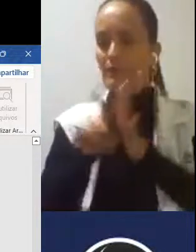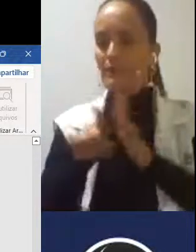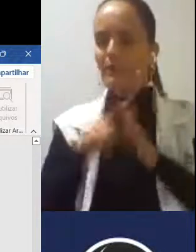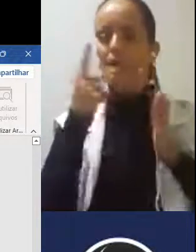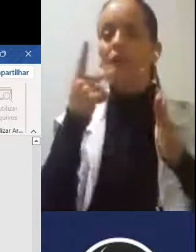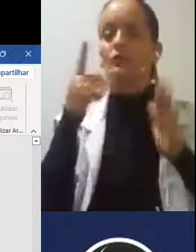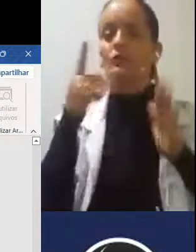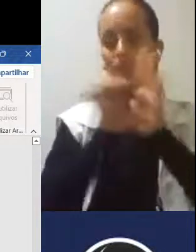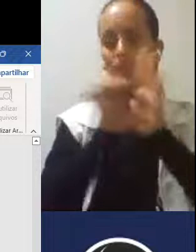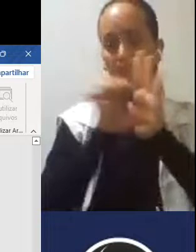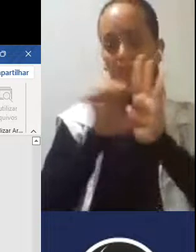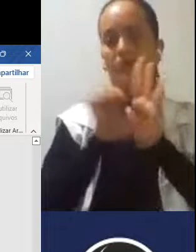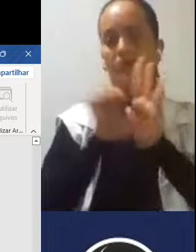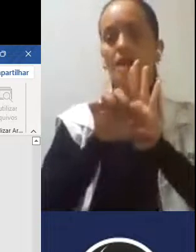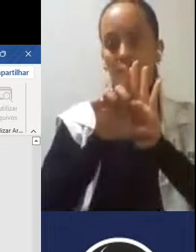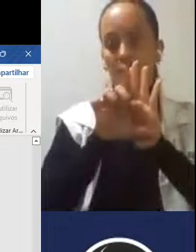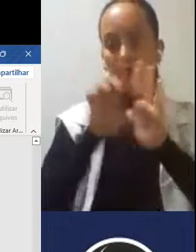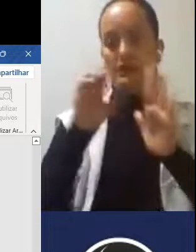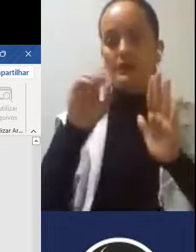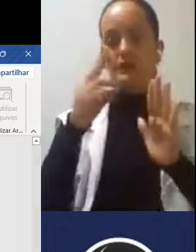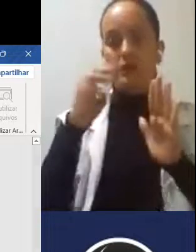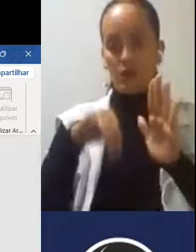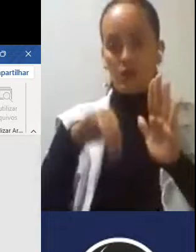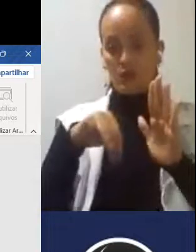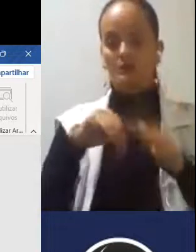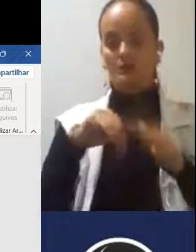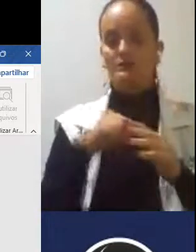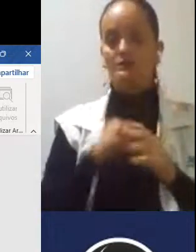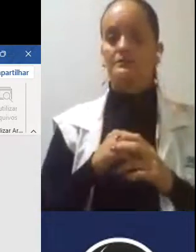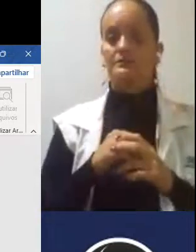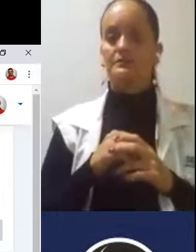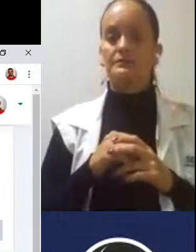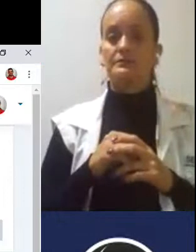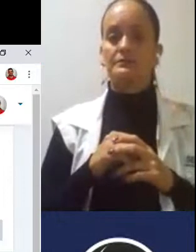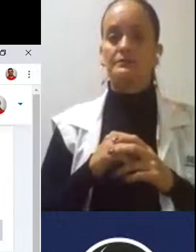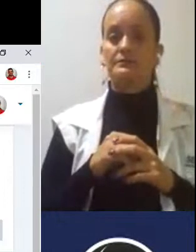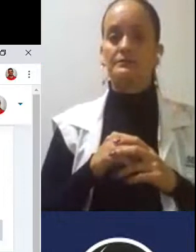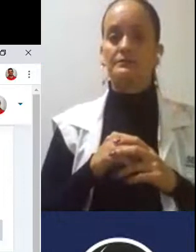Aquela segunda lei de Ohm. Tá onde? Tá aqui, ó.